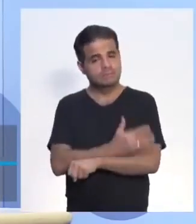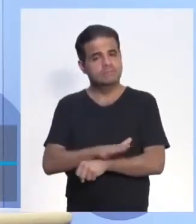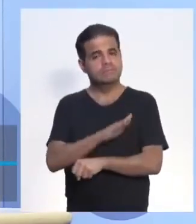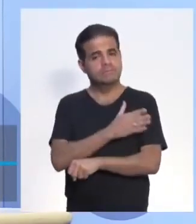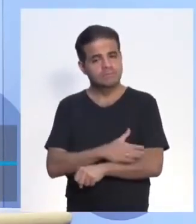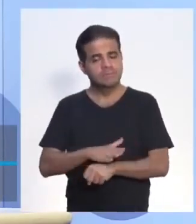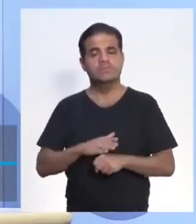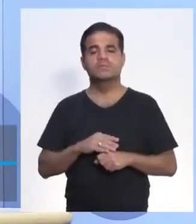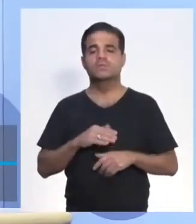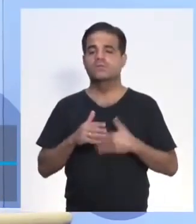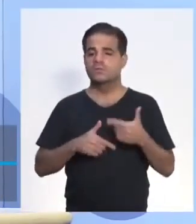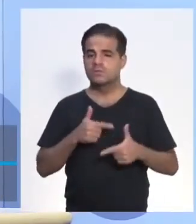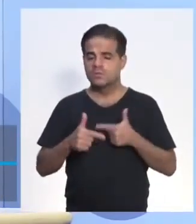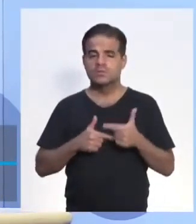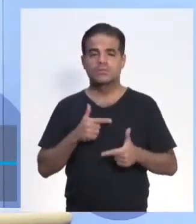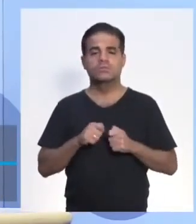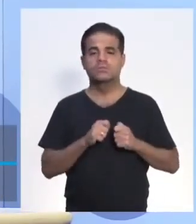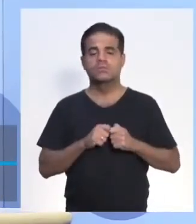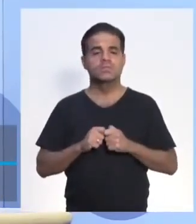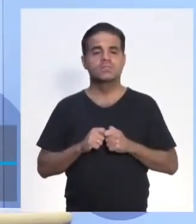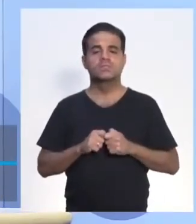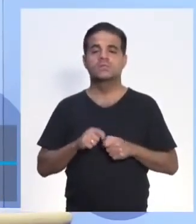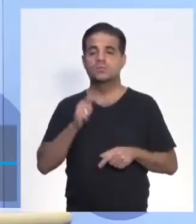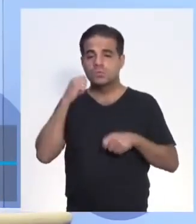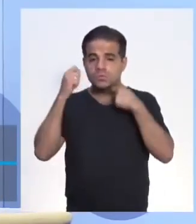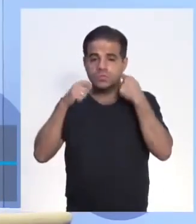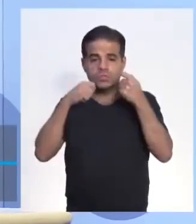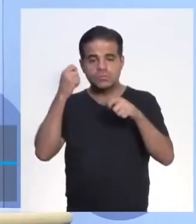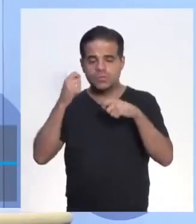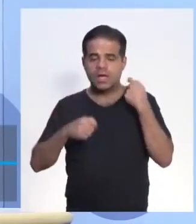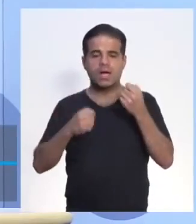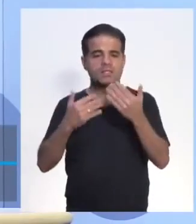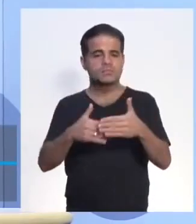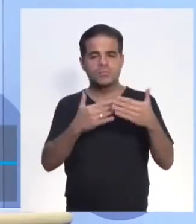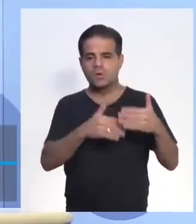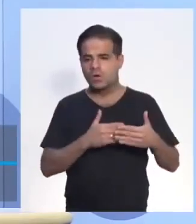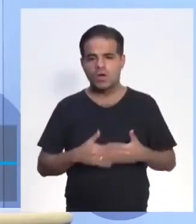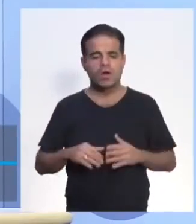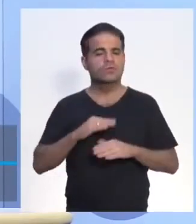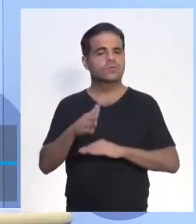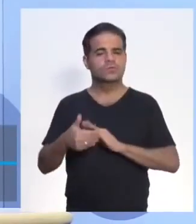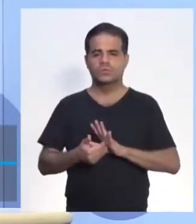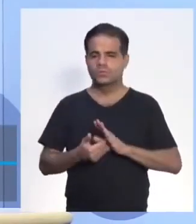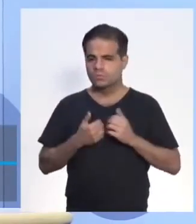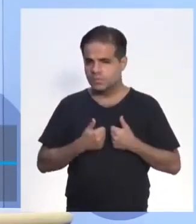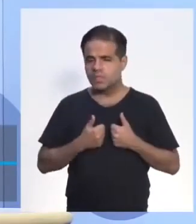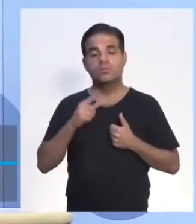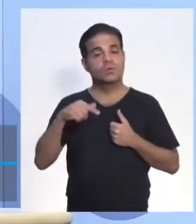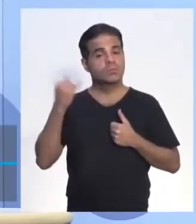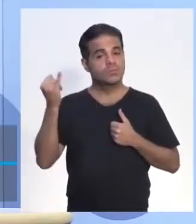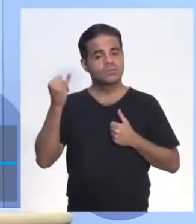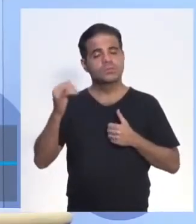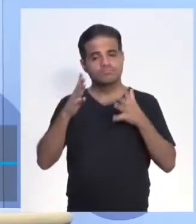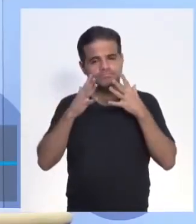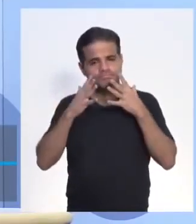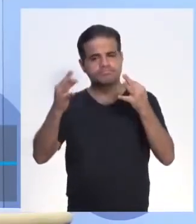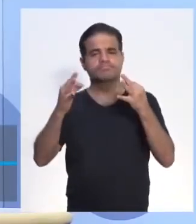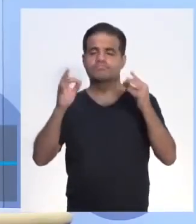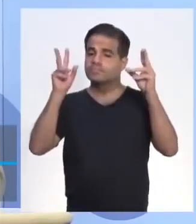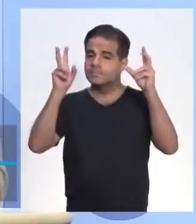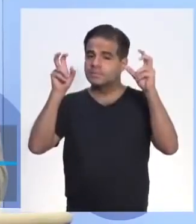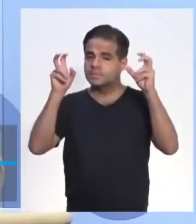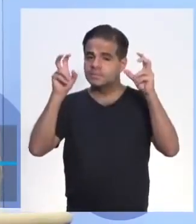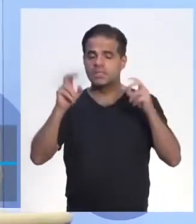treinando para a realização dos vestibulares, das provas também. Então, muito importante ficar ligado nesse